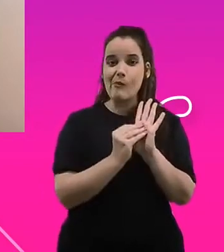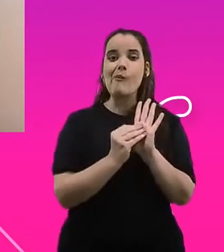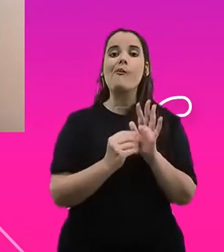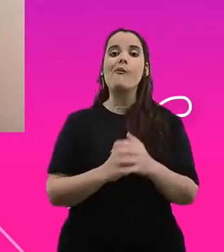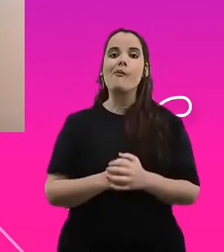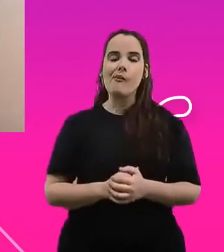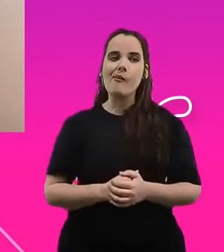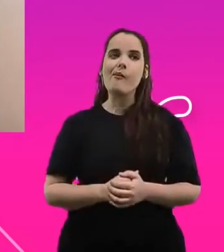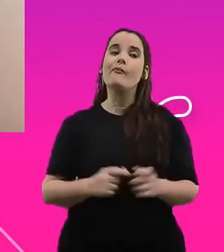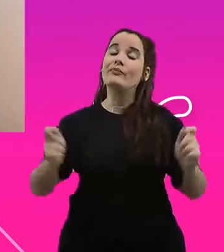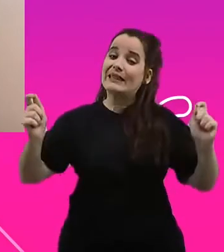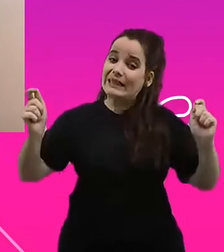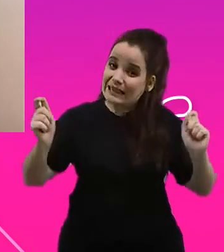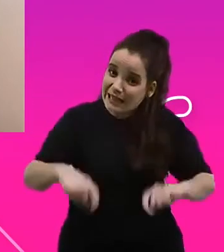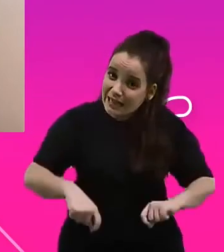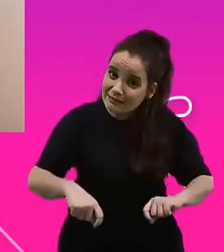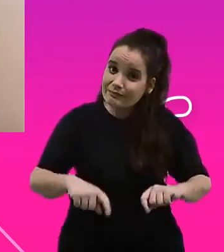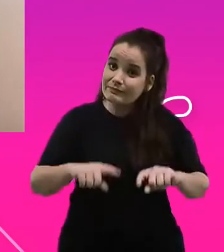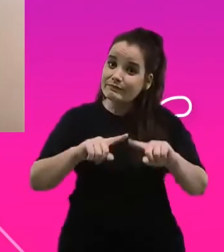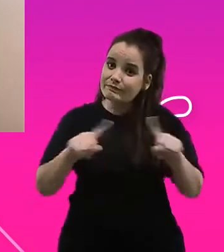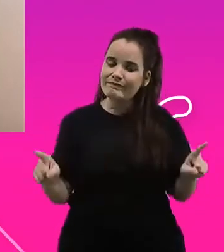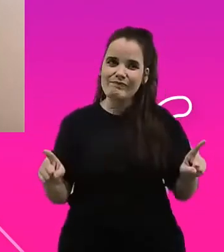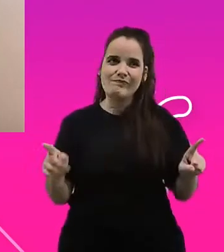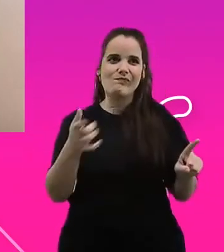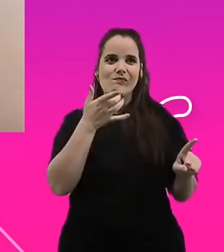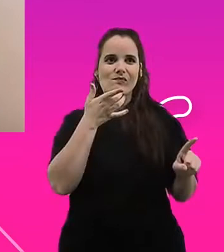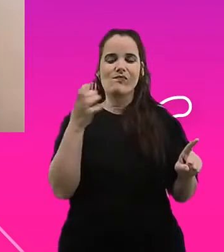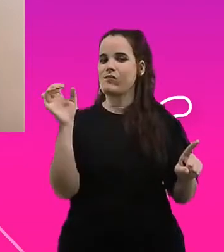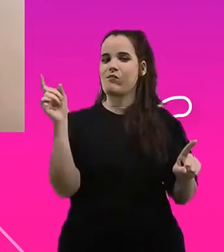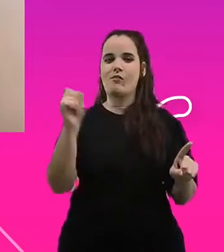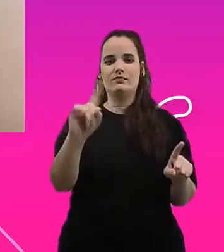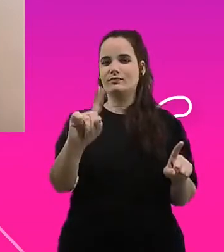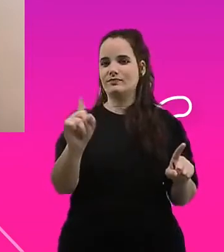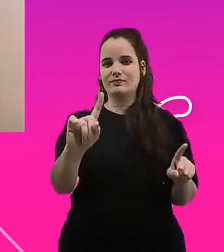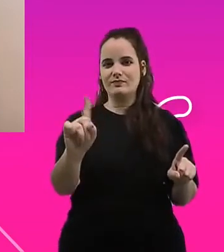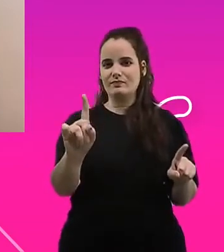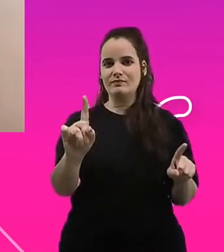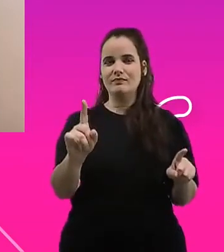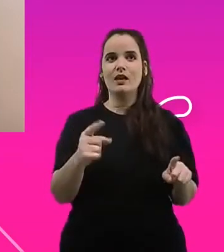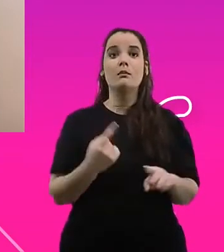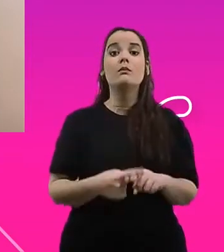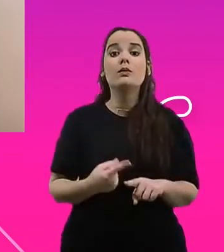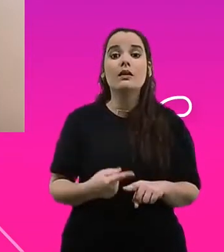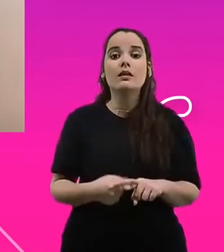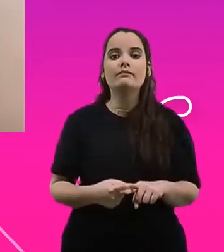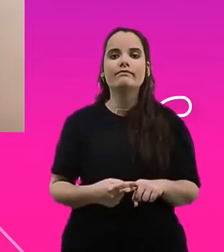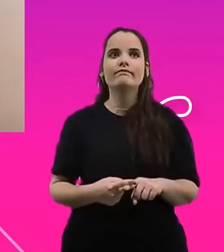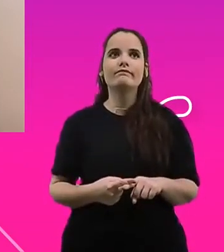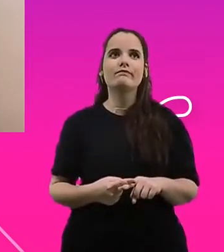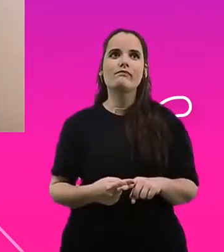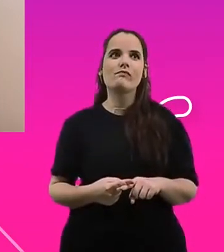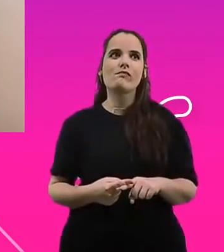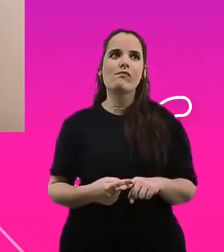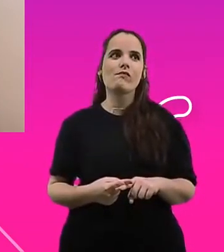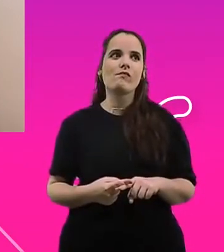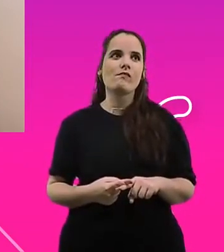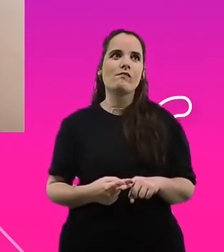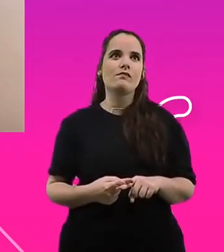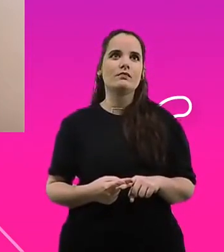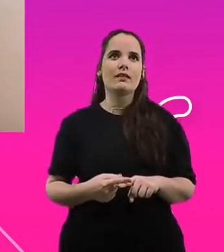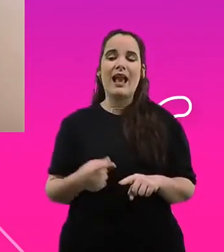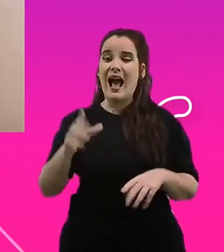fácil, né? É difícil você confrontar muitos meses, talvez anos,